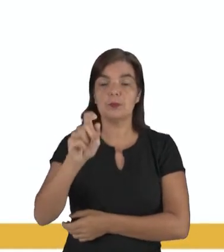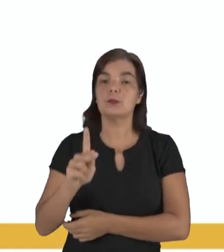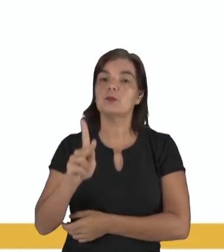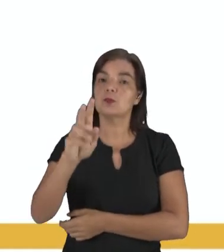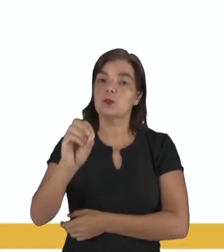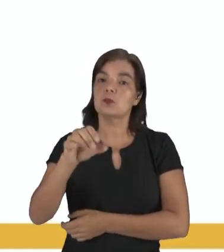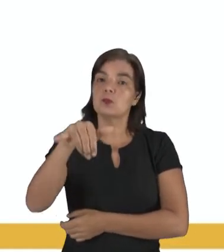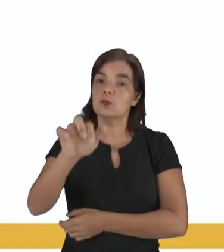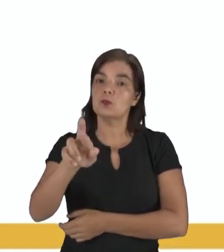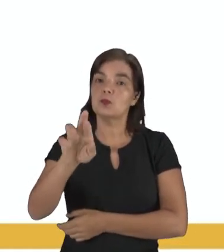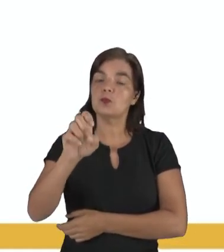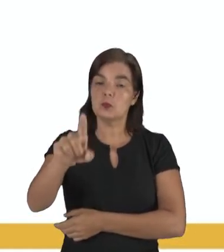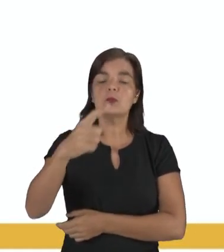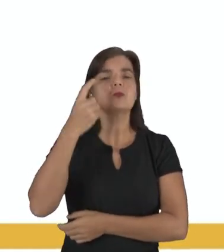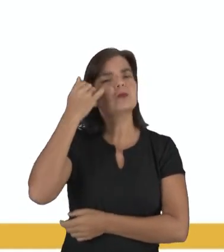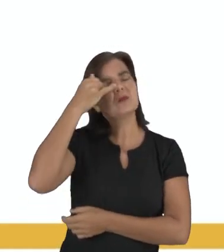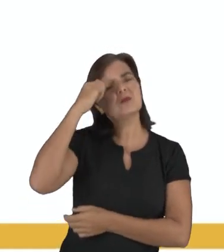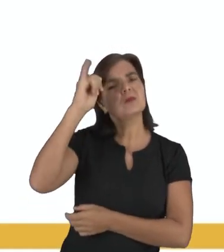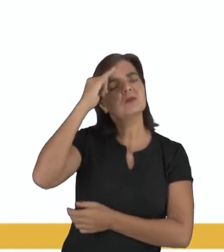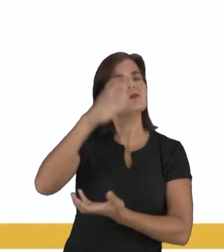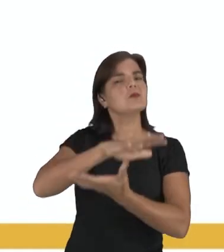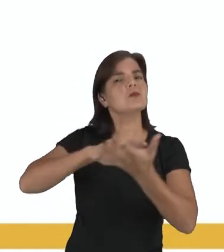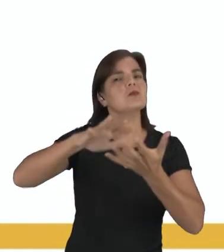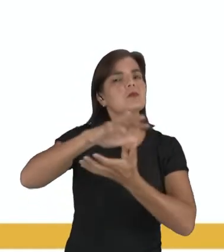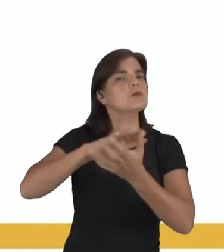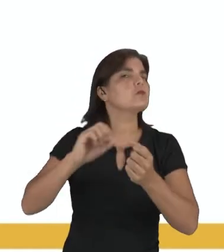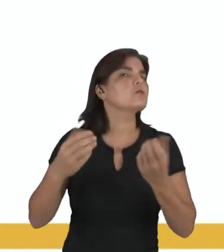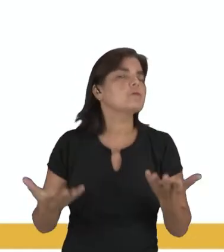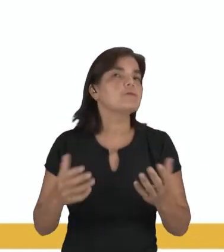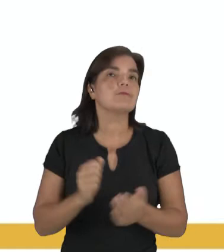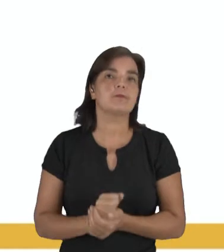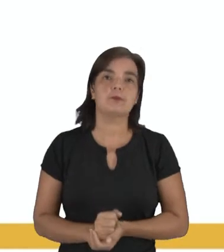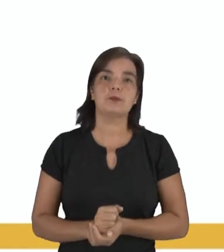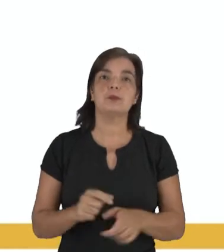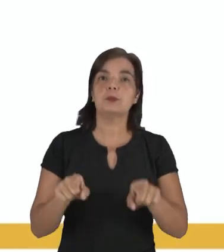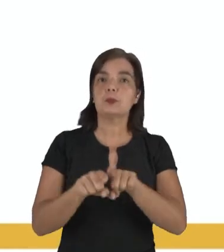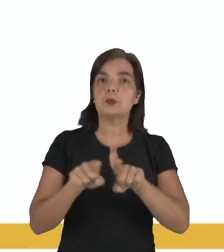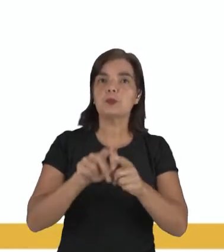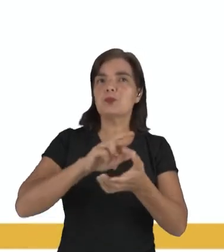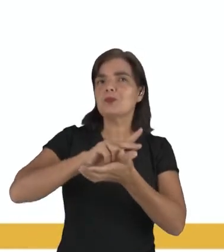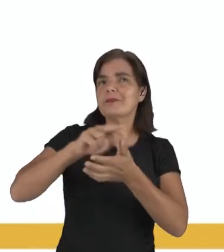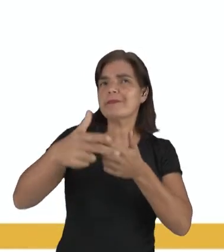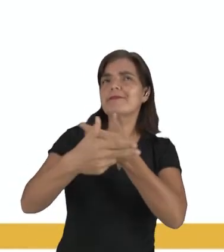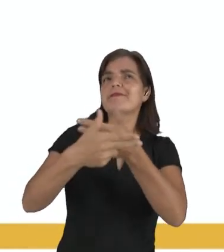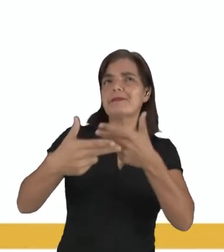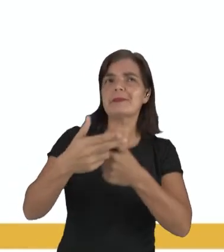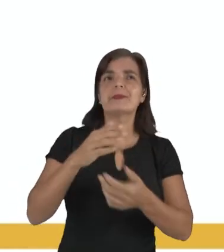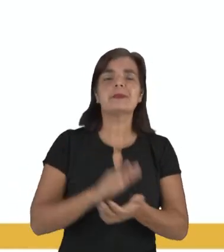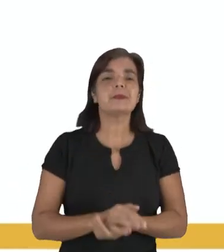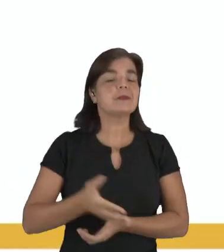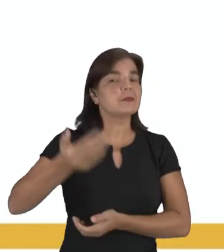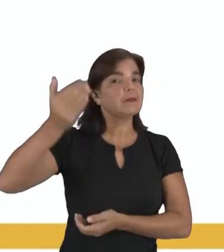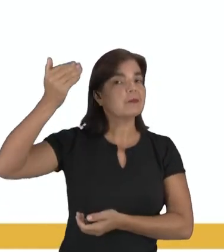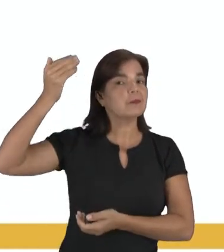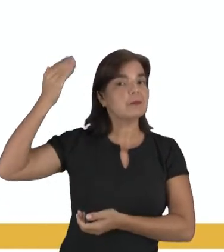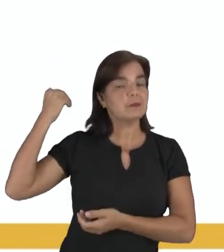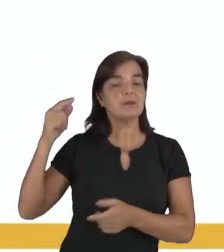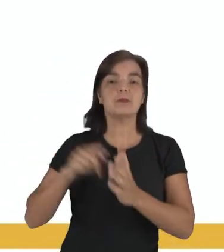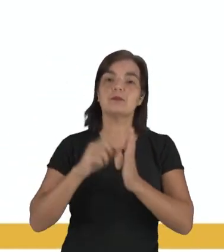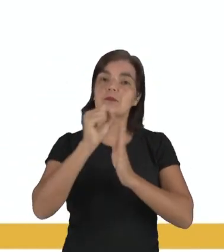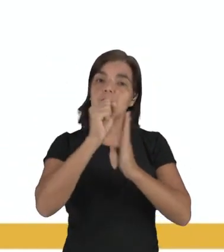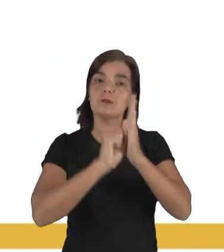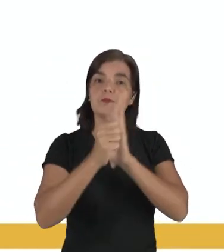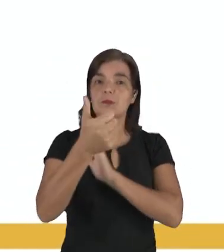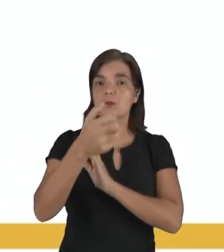E essas ideias sobre revolução, elas iniciaram com, por exemplo, Copérnico e vários outros, isso bem anteriormente, desde o